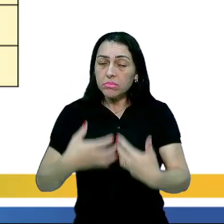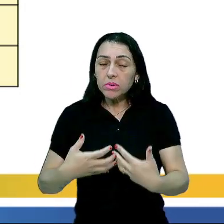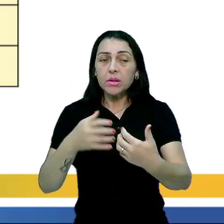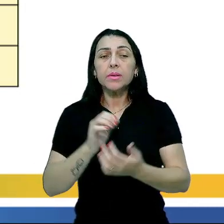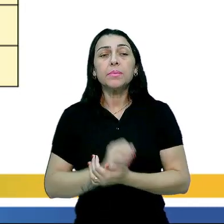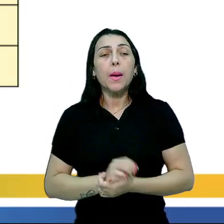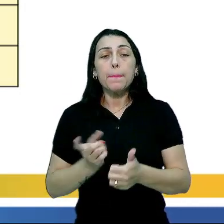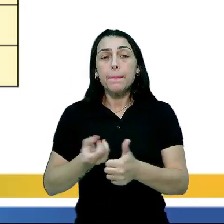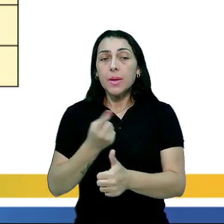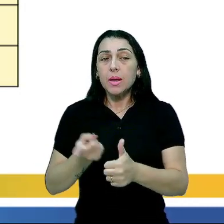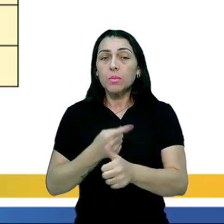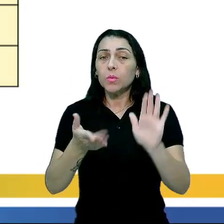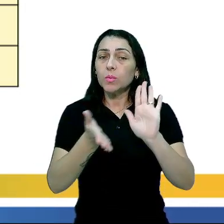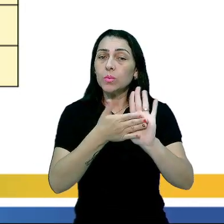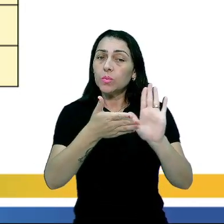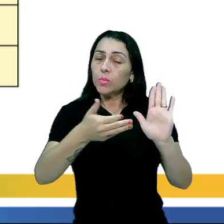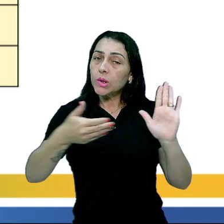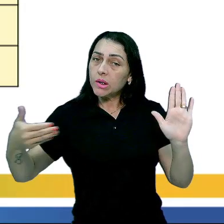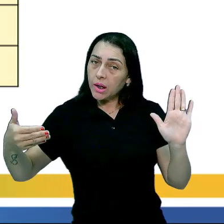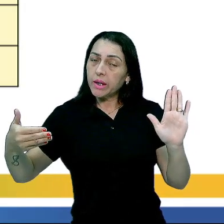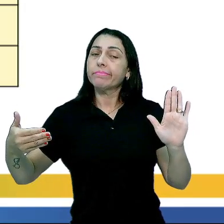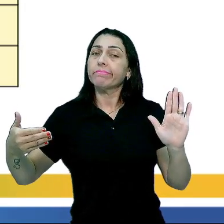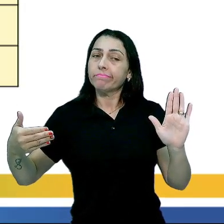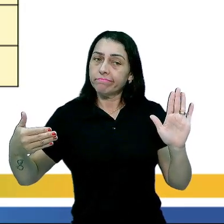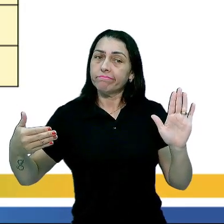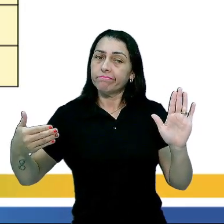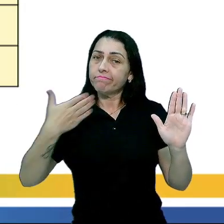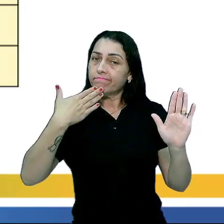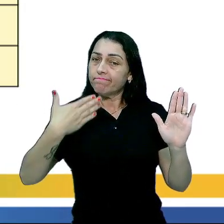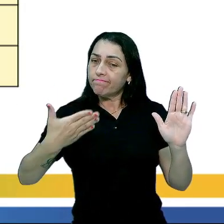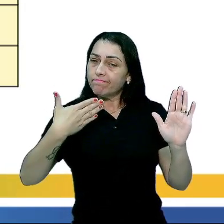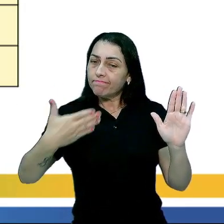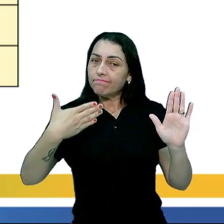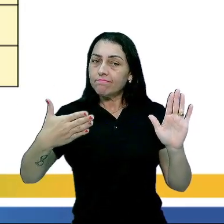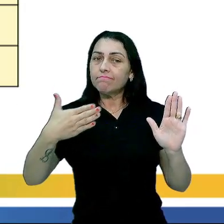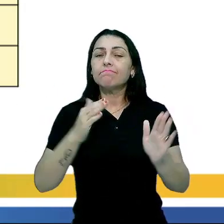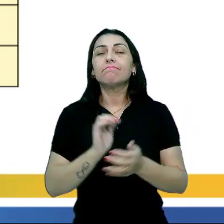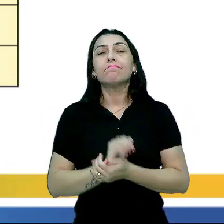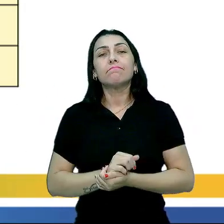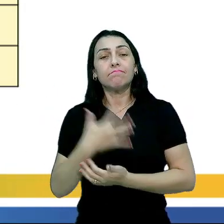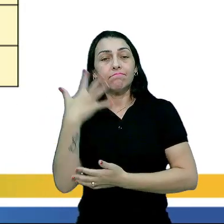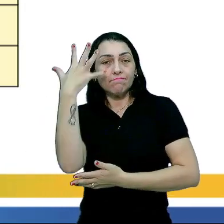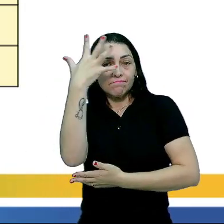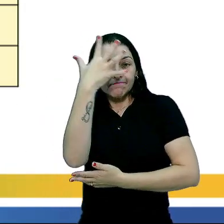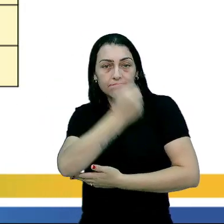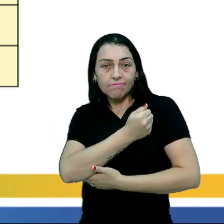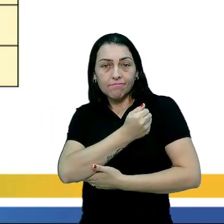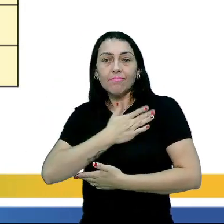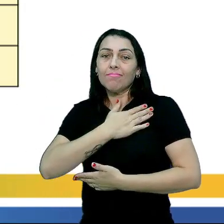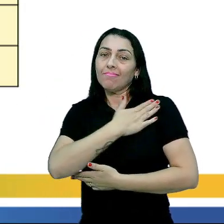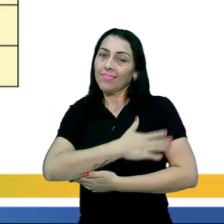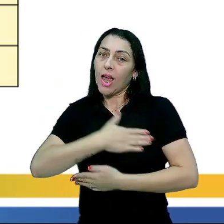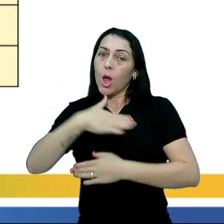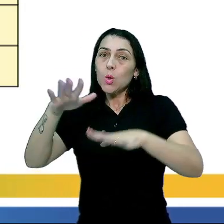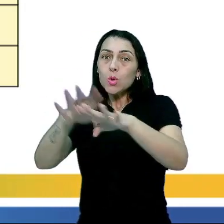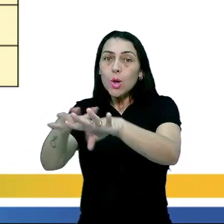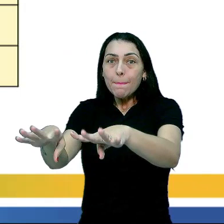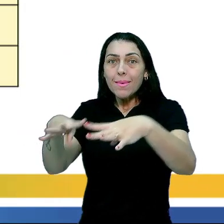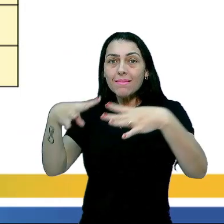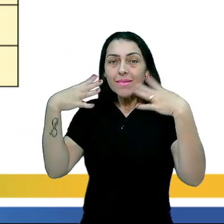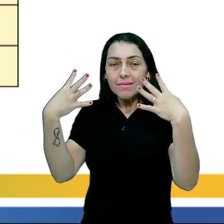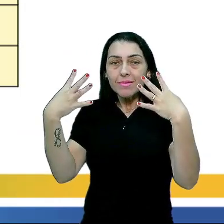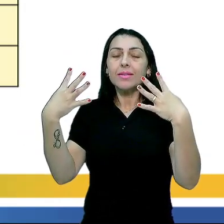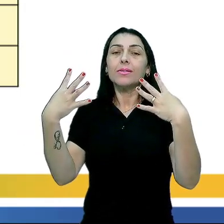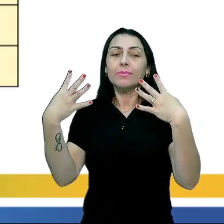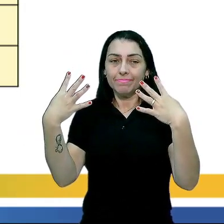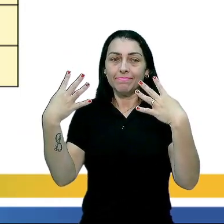Então, primeiro nós temos aí o apelo estético. É o apelo da beleza, do agradar, do chamar